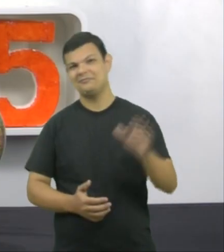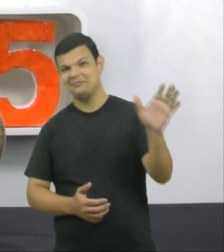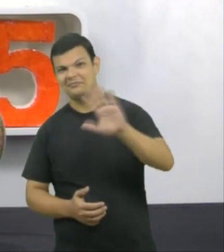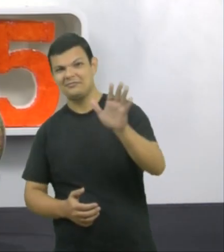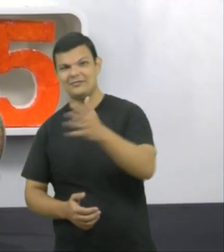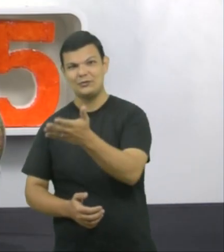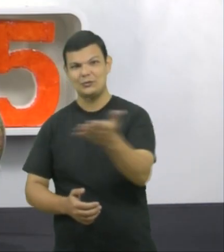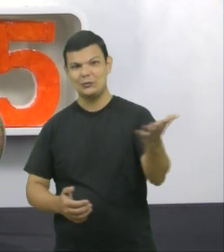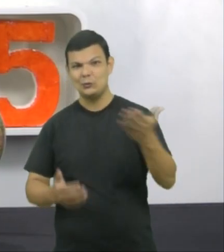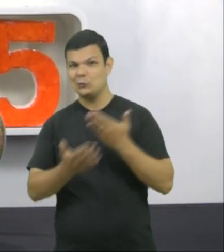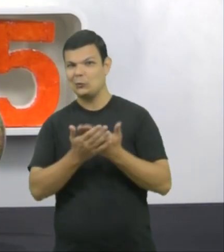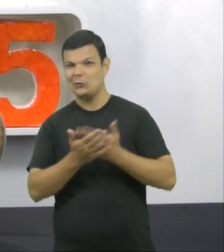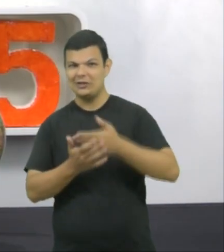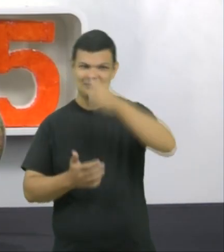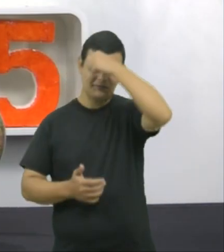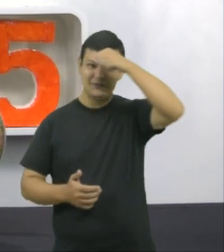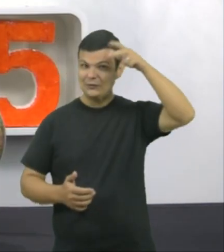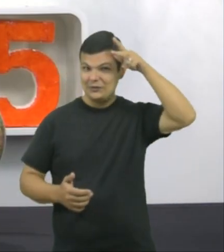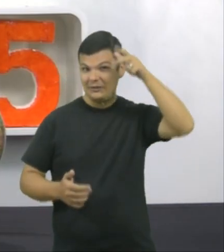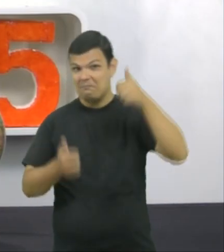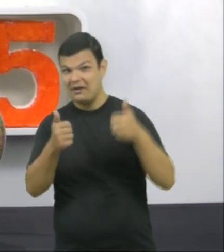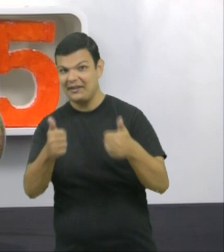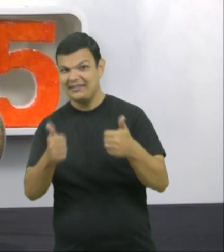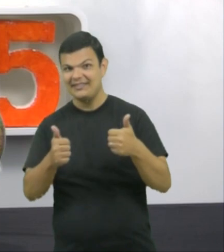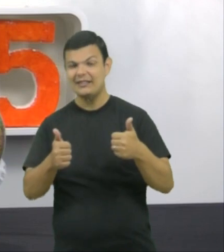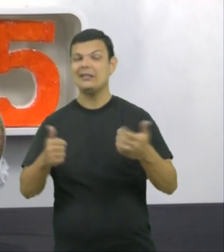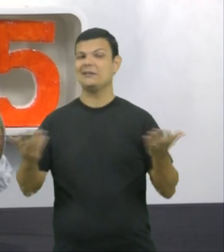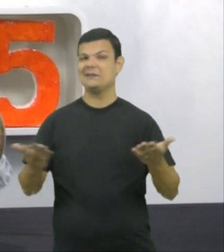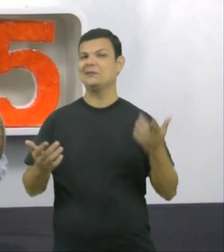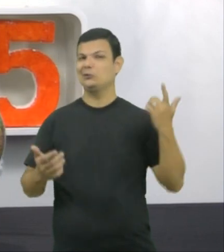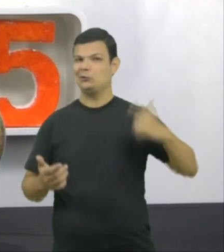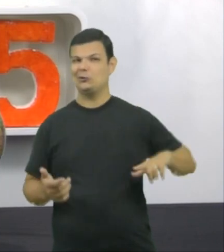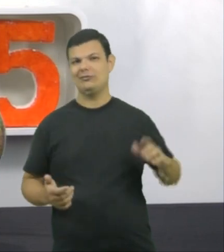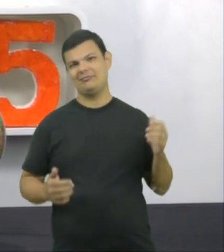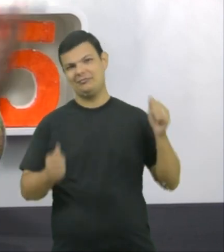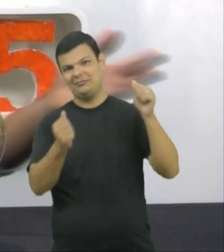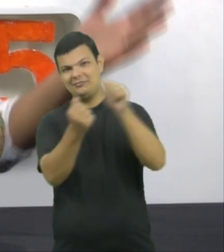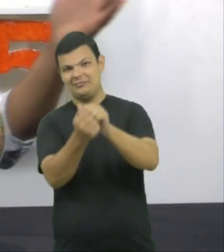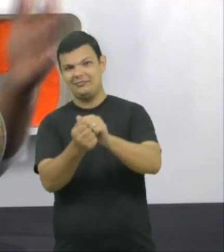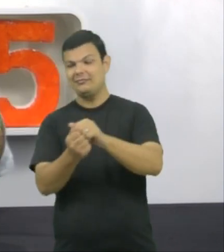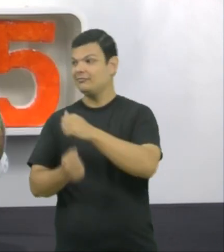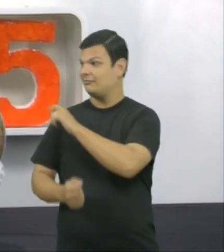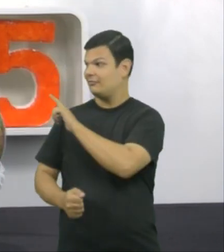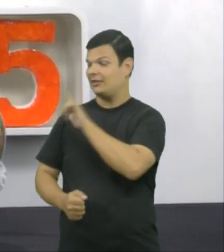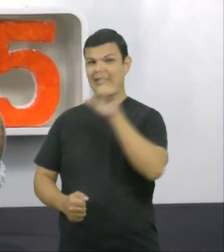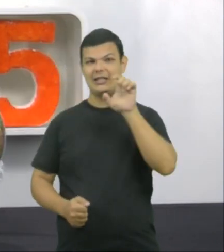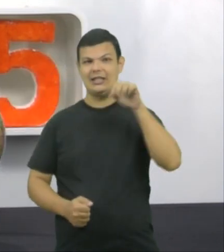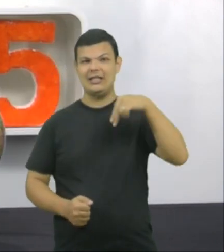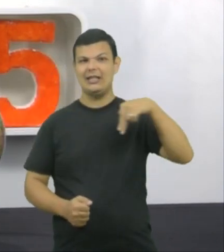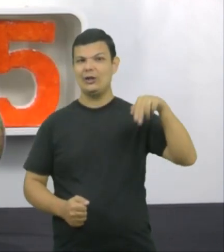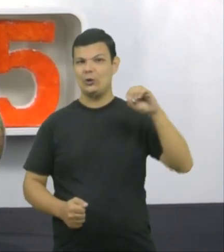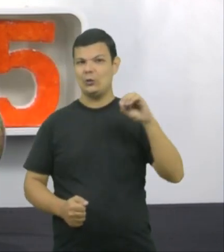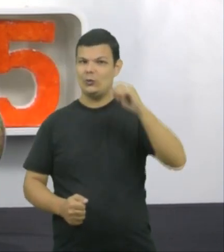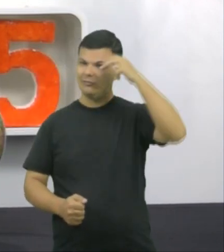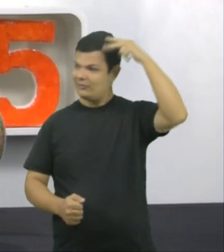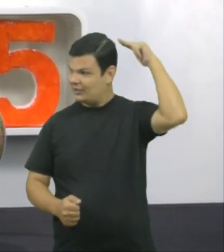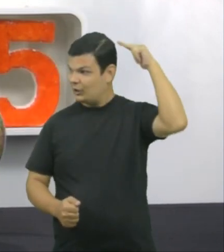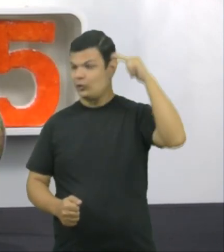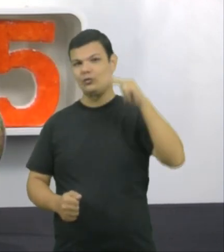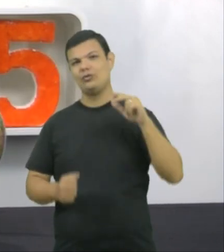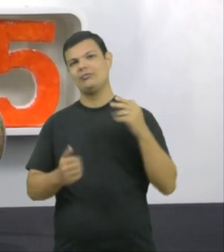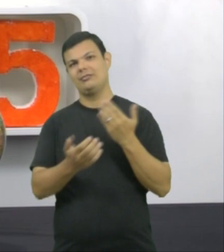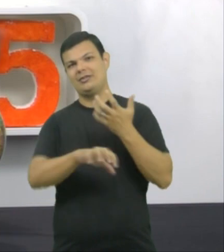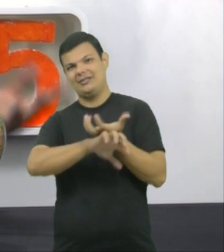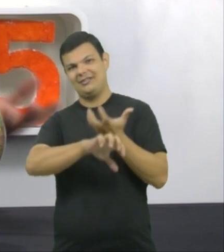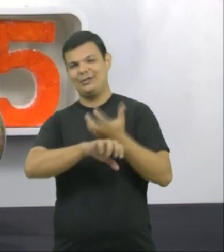Fala, galera da Rede Municipal, tudo bem? Estamos aqui com vocês mais uma vez, professor Leno Pereira, a nossa disciplina de História,